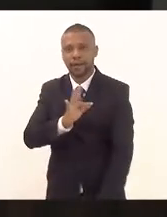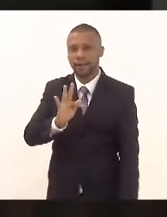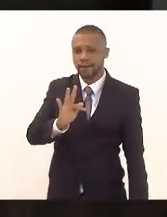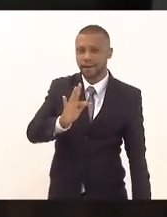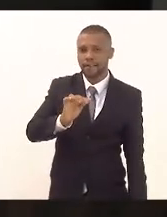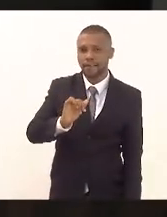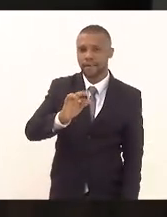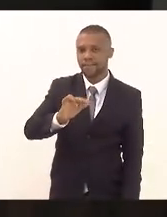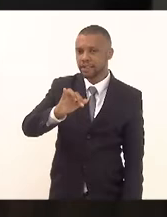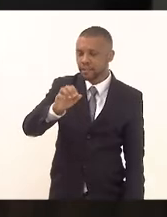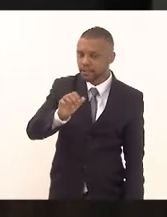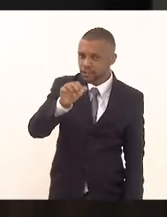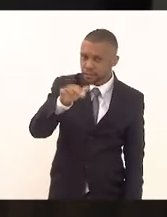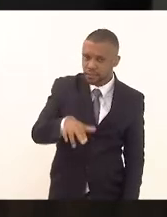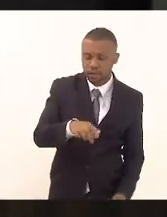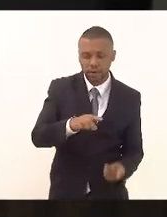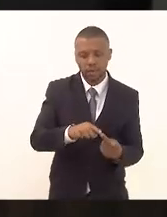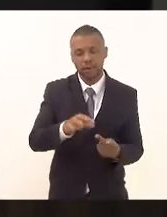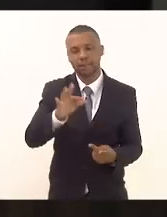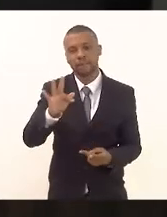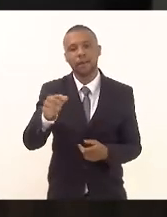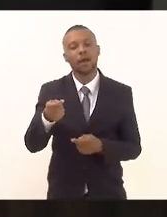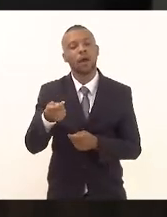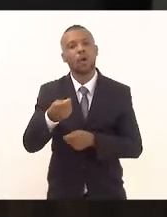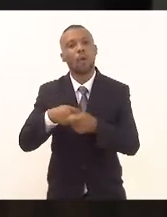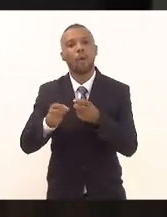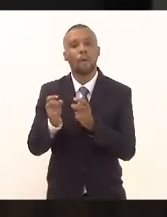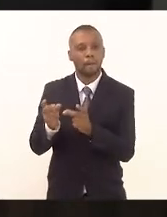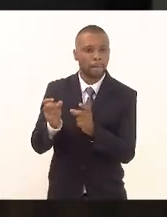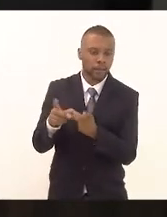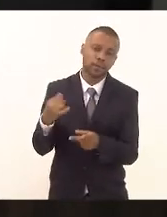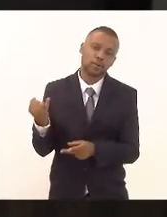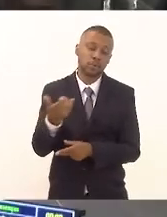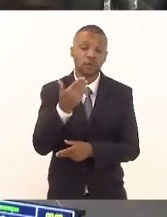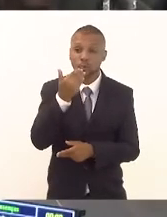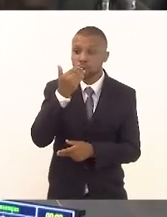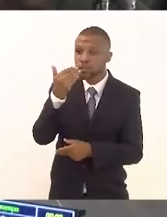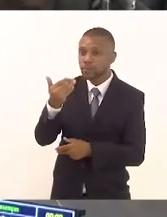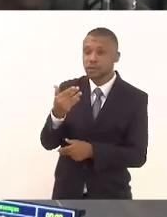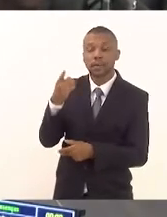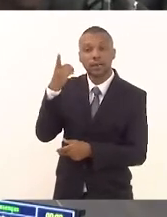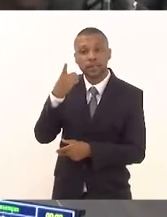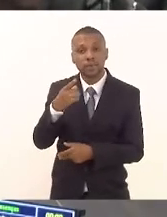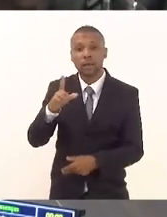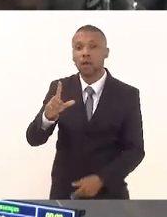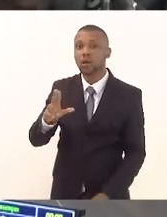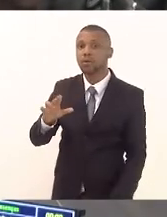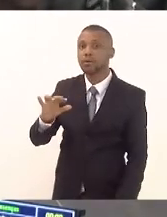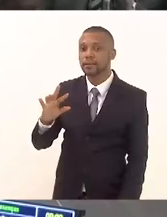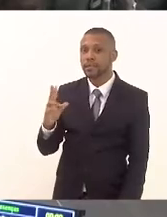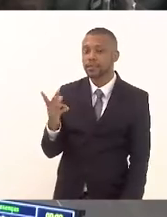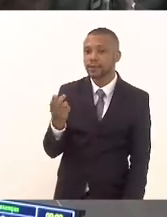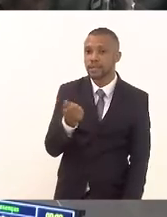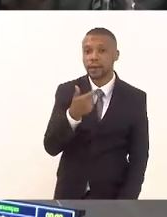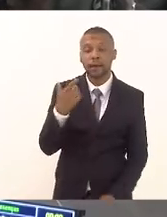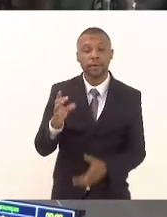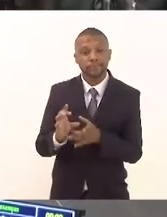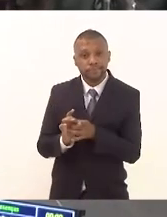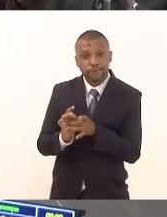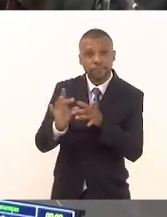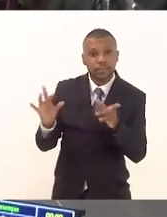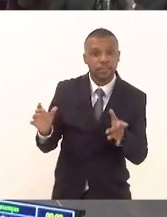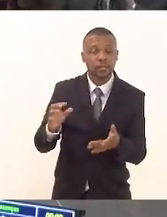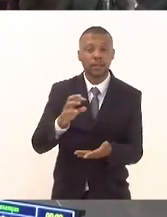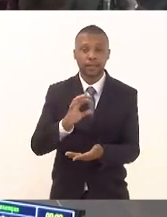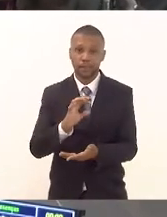CDL, Fecomércio. Importante. Eu vou pedir que a deputada Lucinha me dispense da CPI,